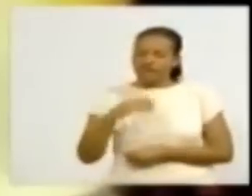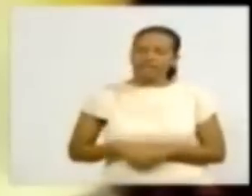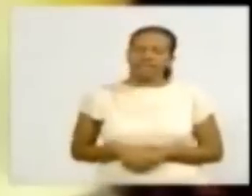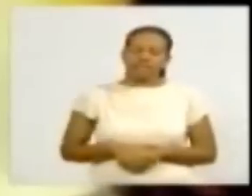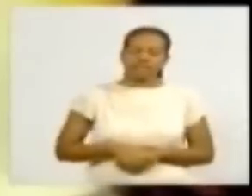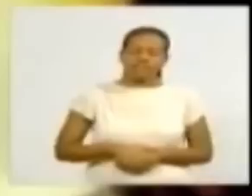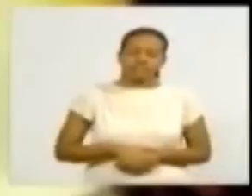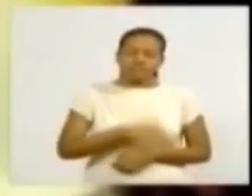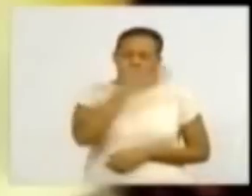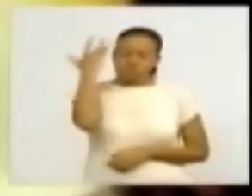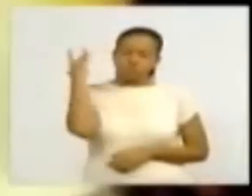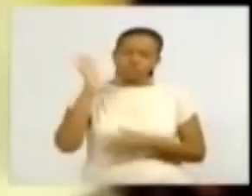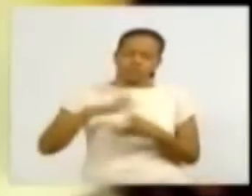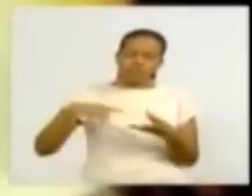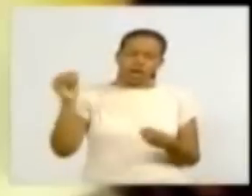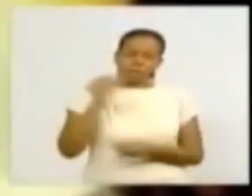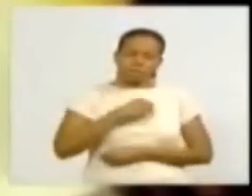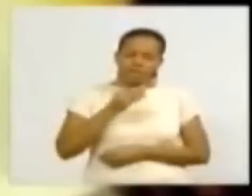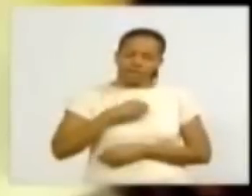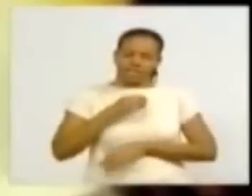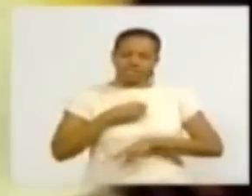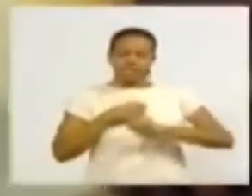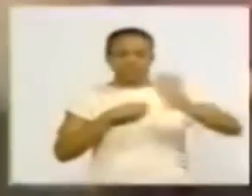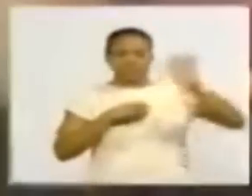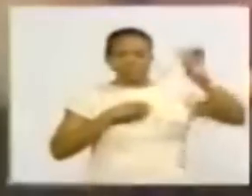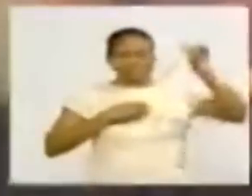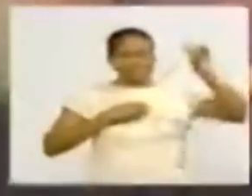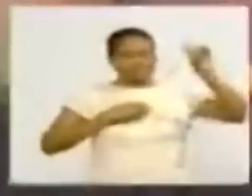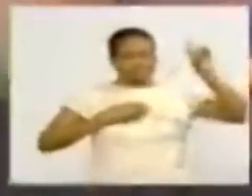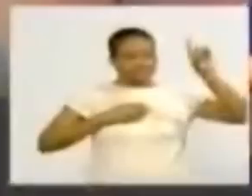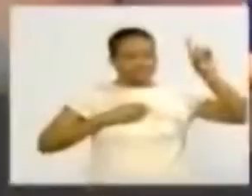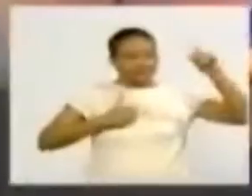pecadora, não tenha medo de se aproximar de mim,